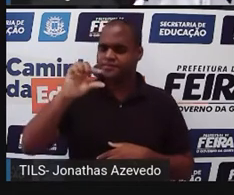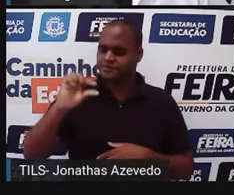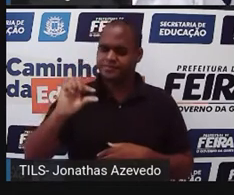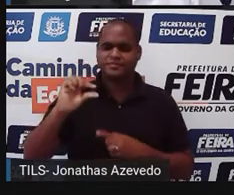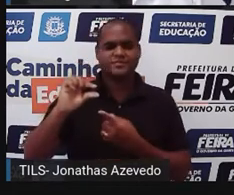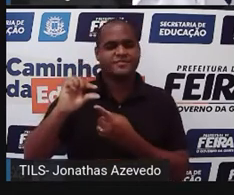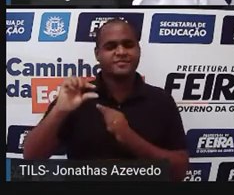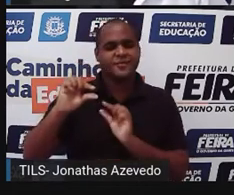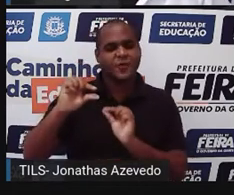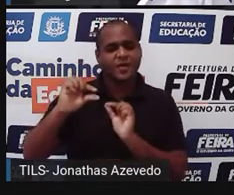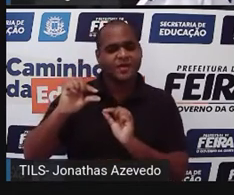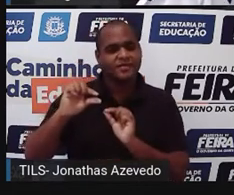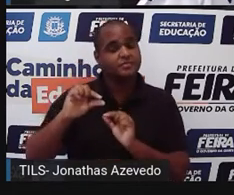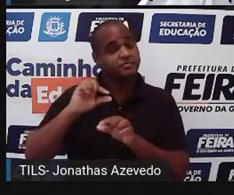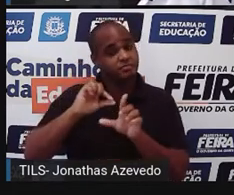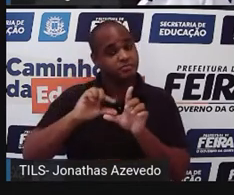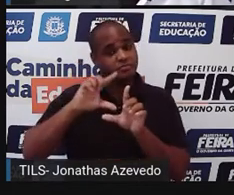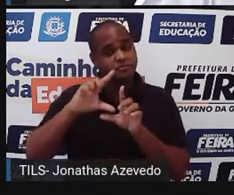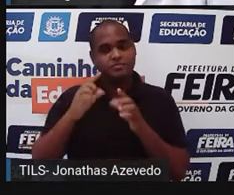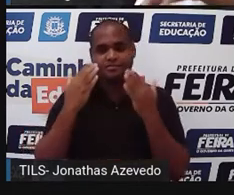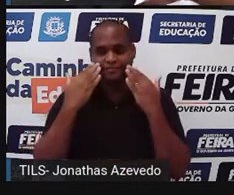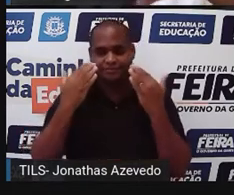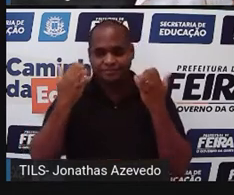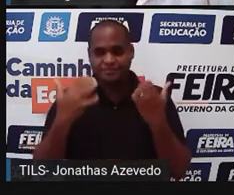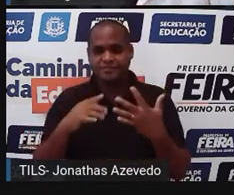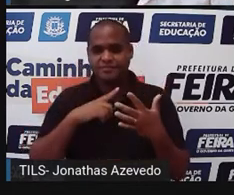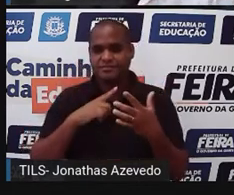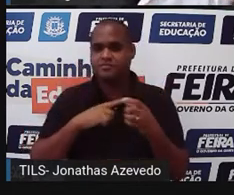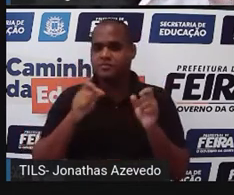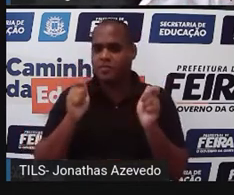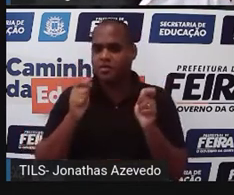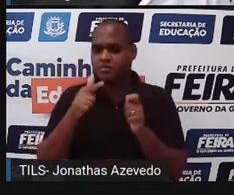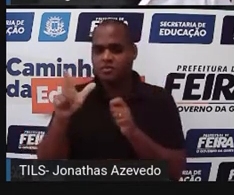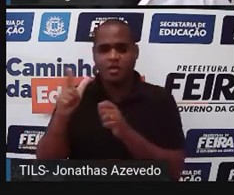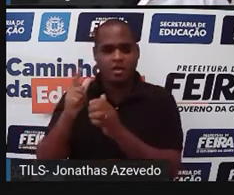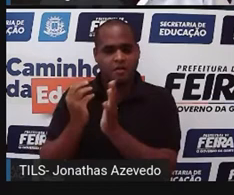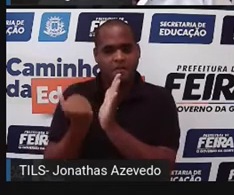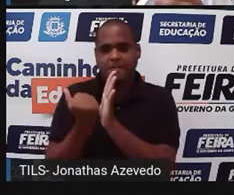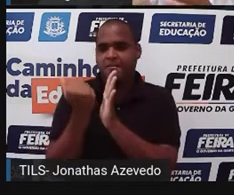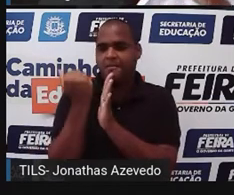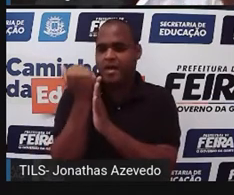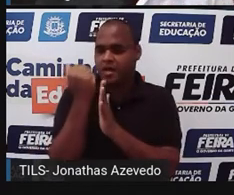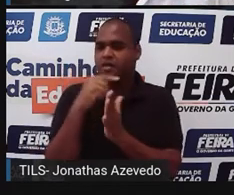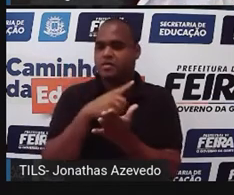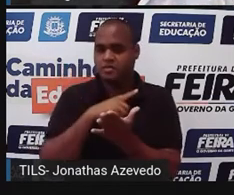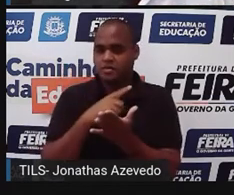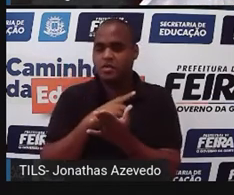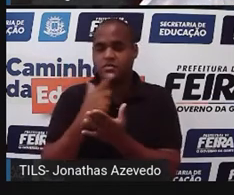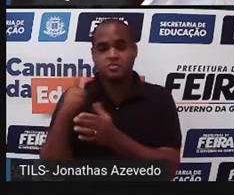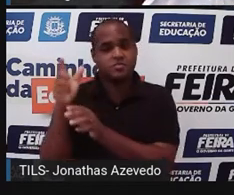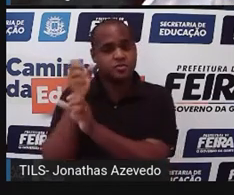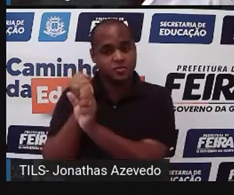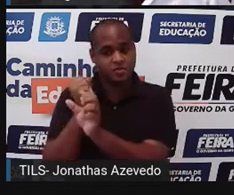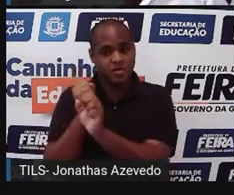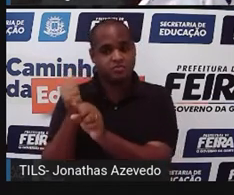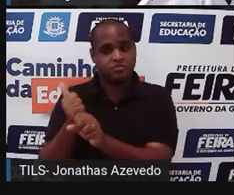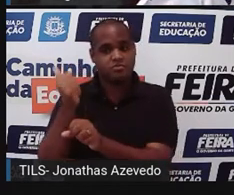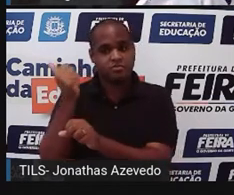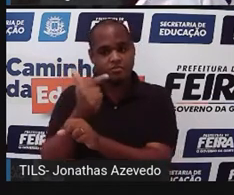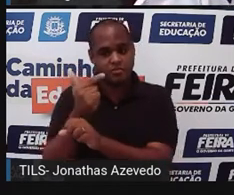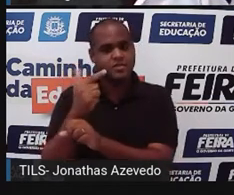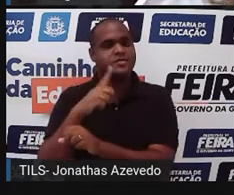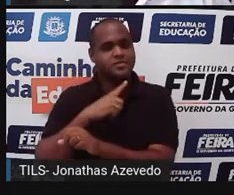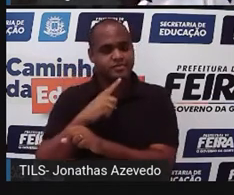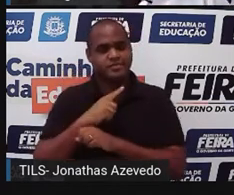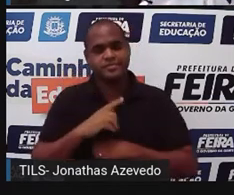minúsculo de maiúsculo para simbolizar a diagonal maior do losango a medida da maior diagonal do losango